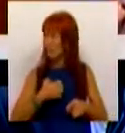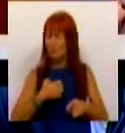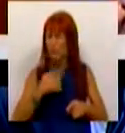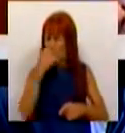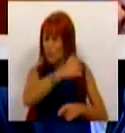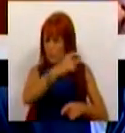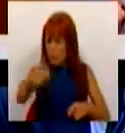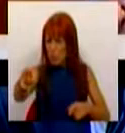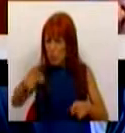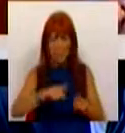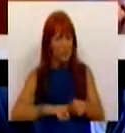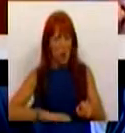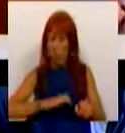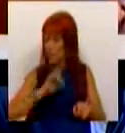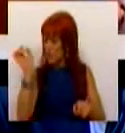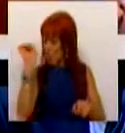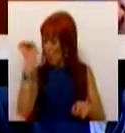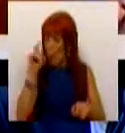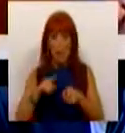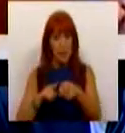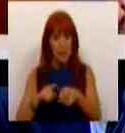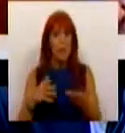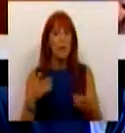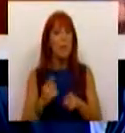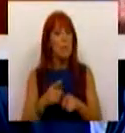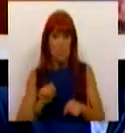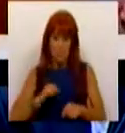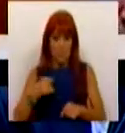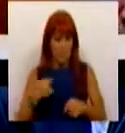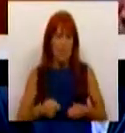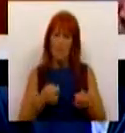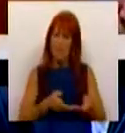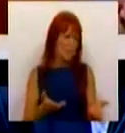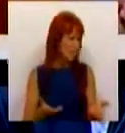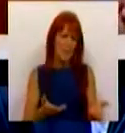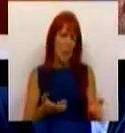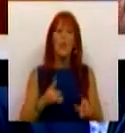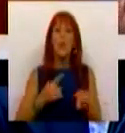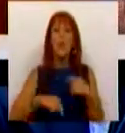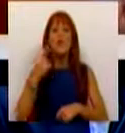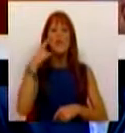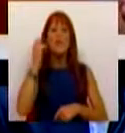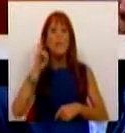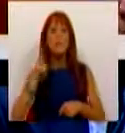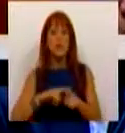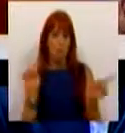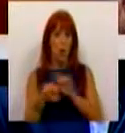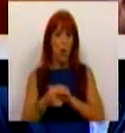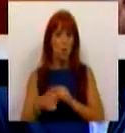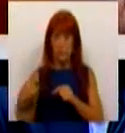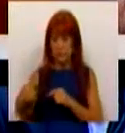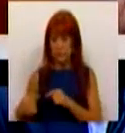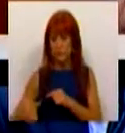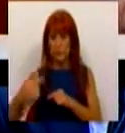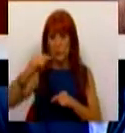dos consumidores, confiança para que justificasse o seu investimento. Aquilo que nós verificamos, pelo contrário, ao